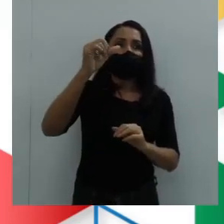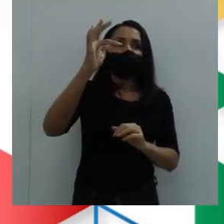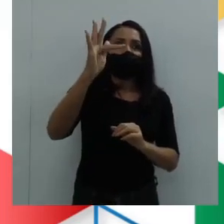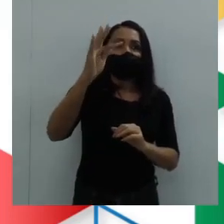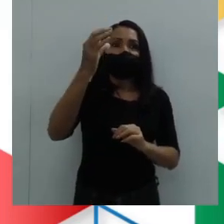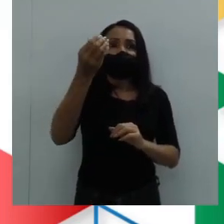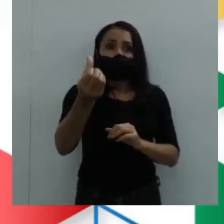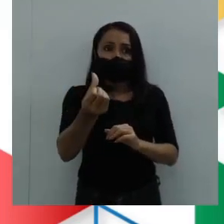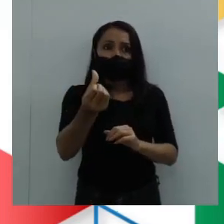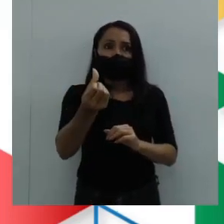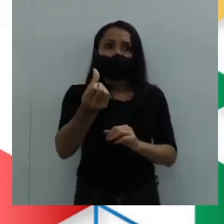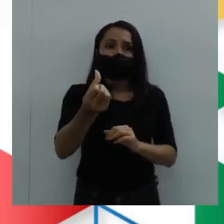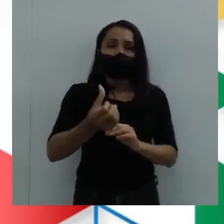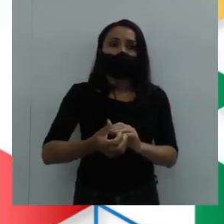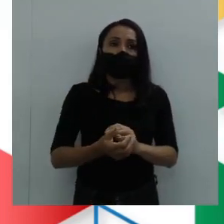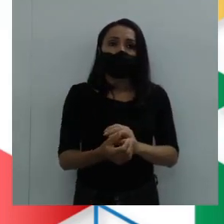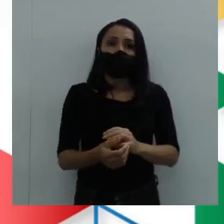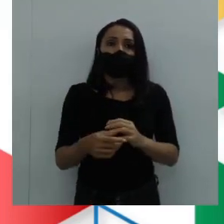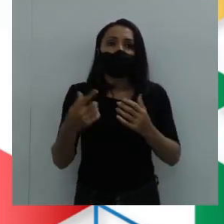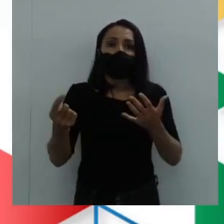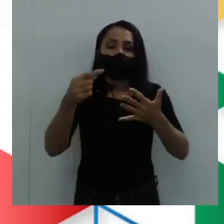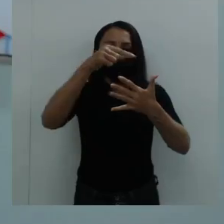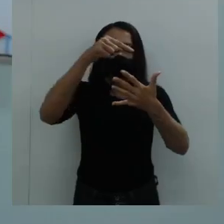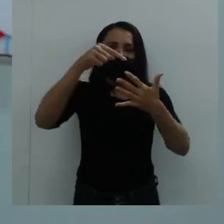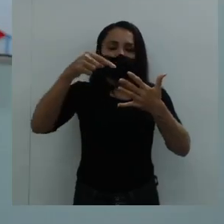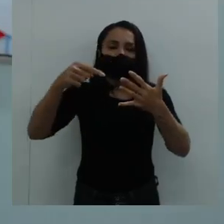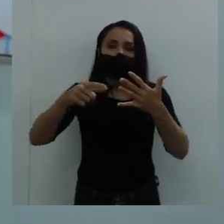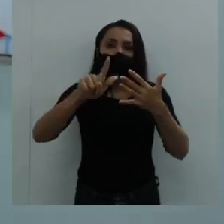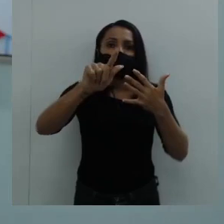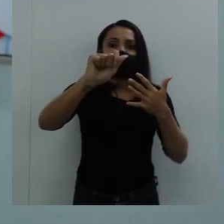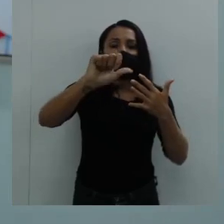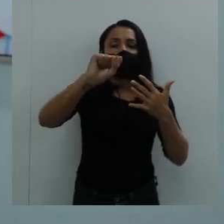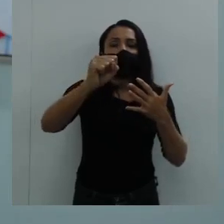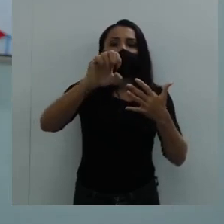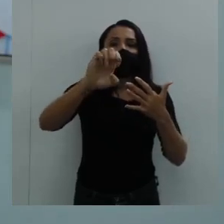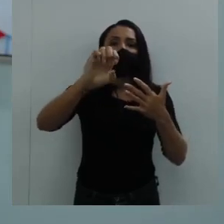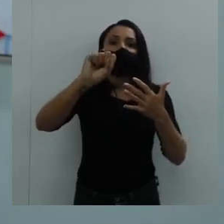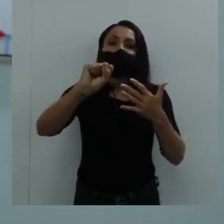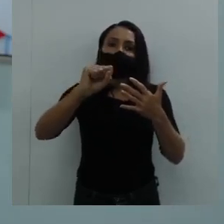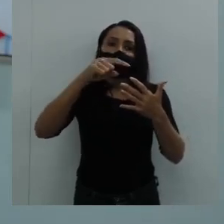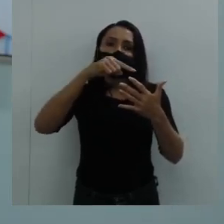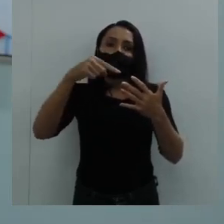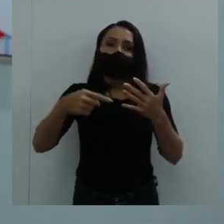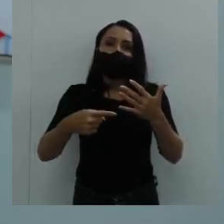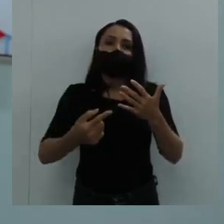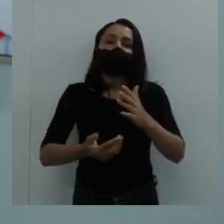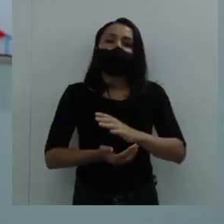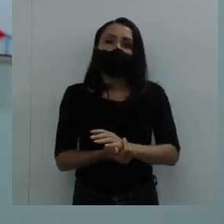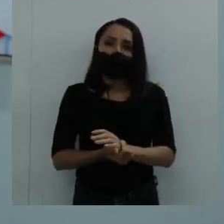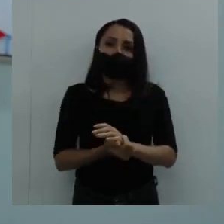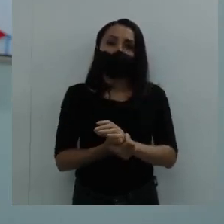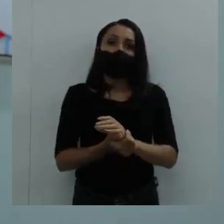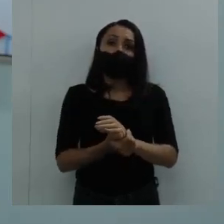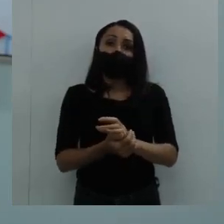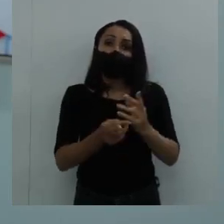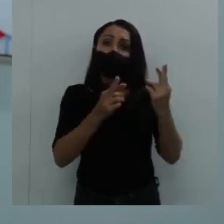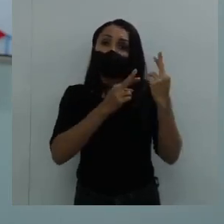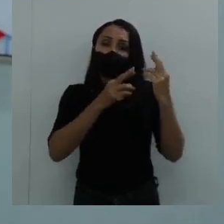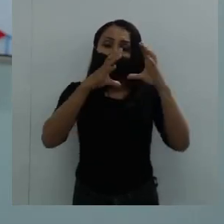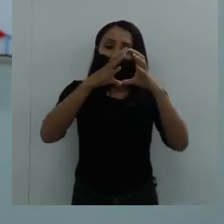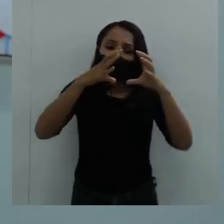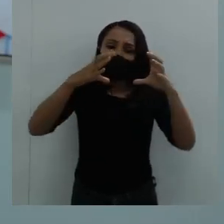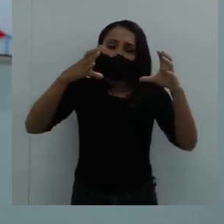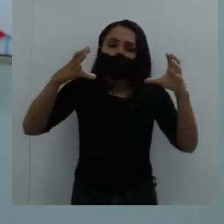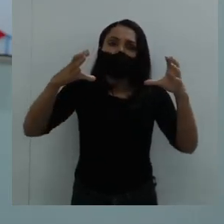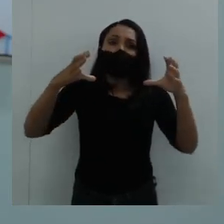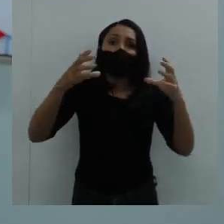hexafluorcarbonetos de enxofre. Esses são outros gases que tem em relação à questão do efeito estufa. Sabe o que